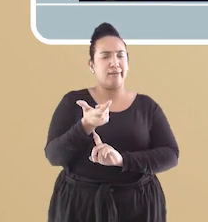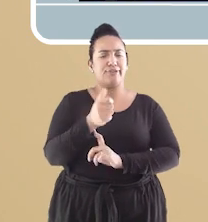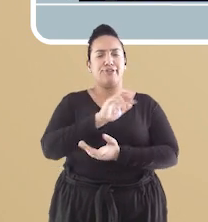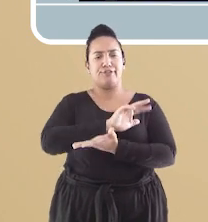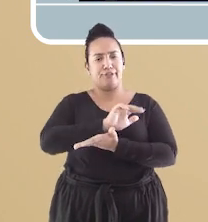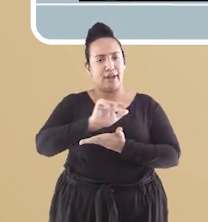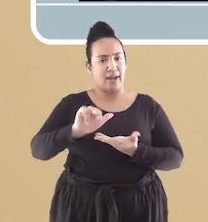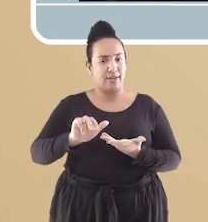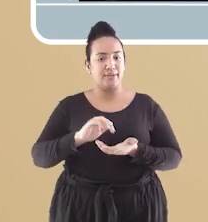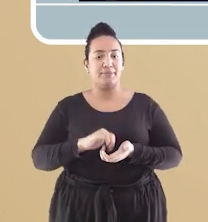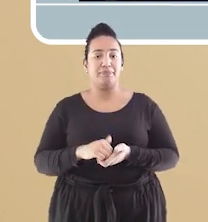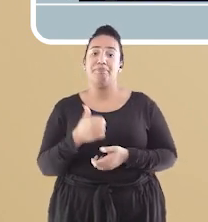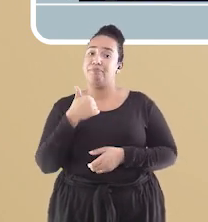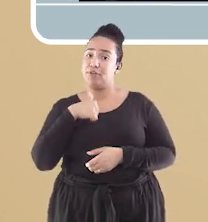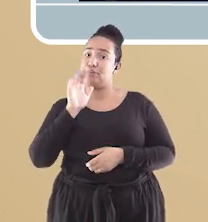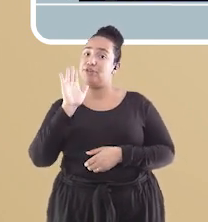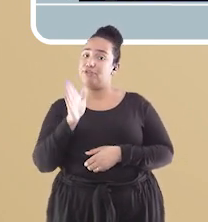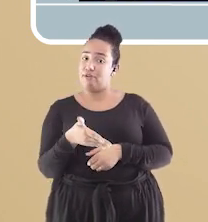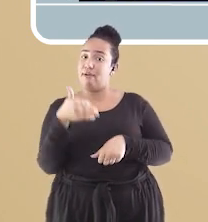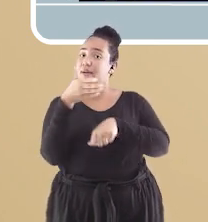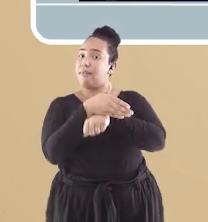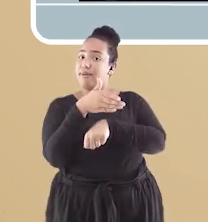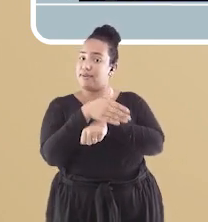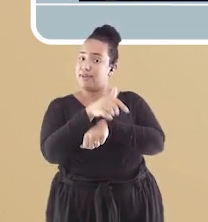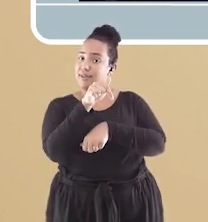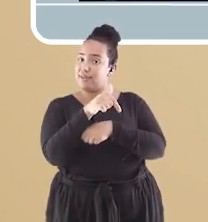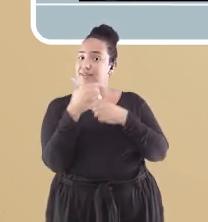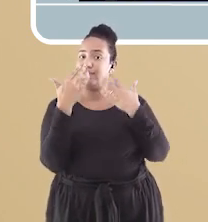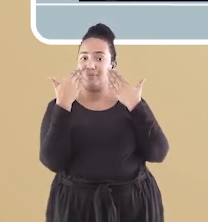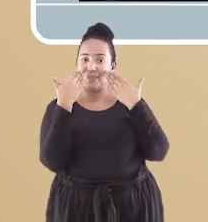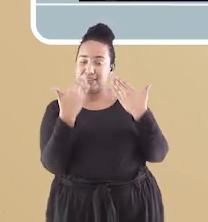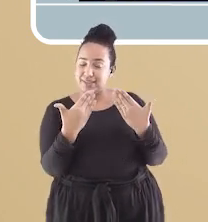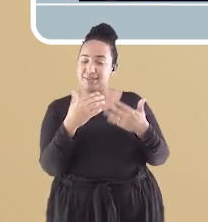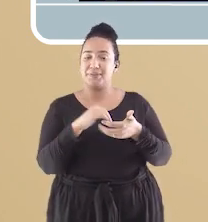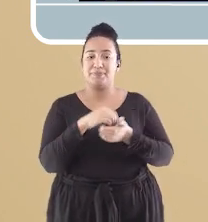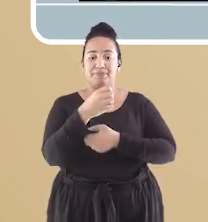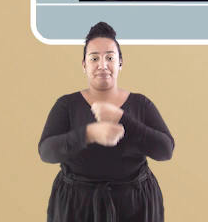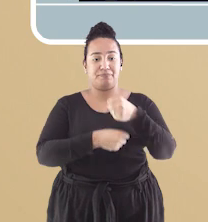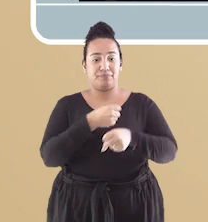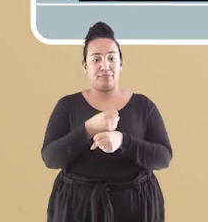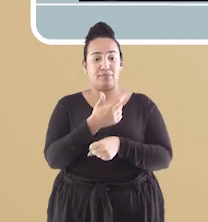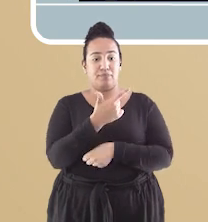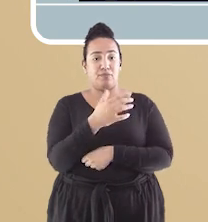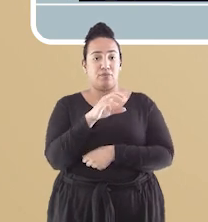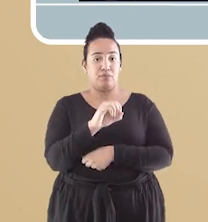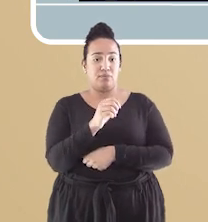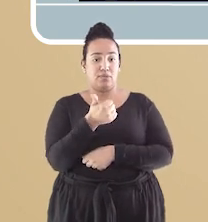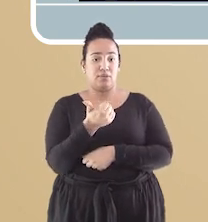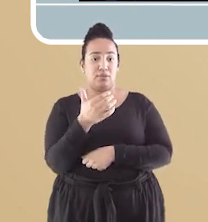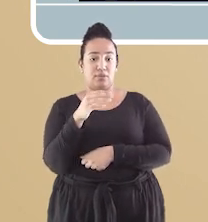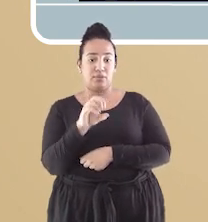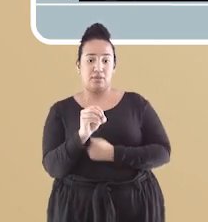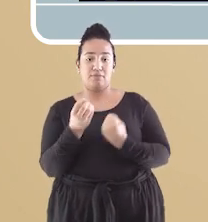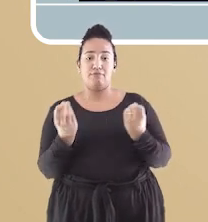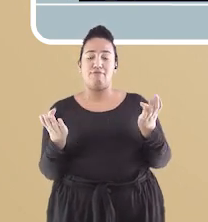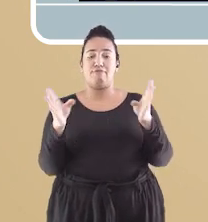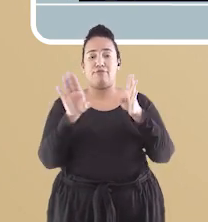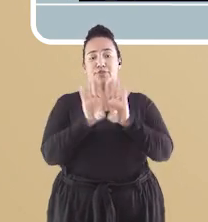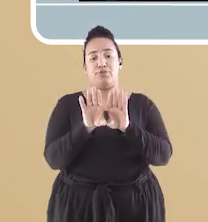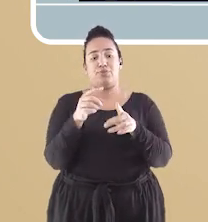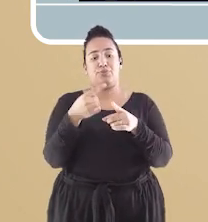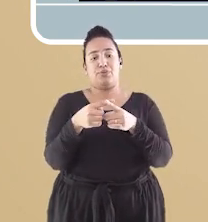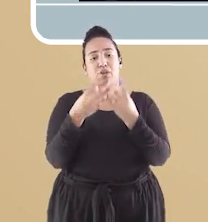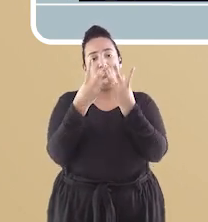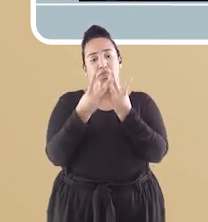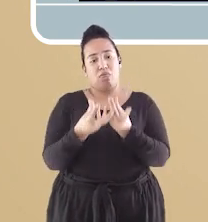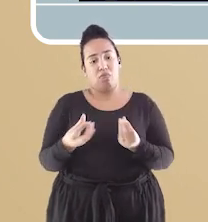os gêneros. Eu mesmo já participei de alguns espetáculos lá. Em 2010, ele foi fechado por estar se deteriorando,